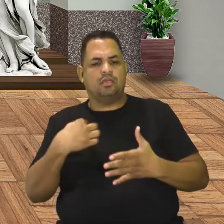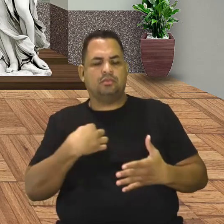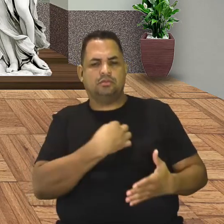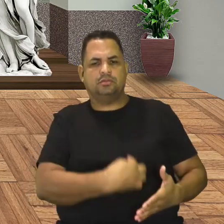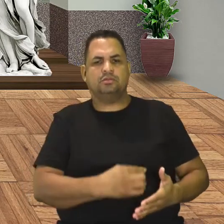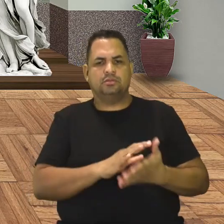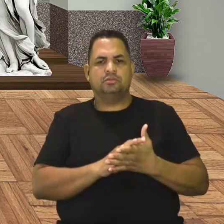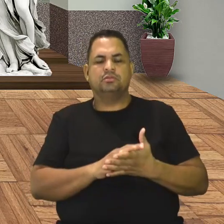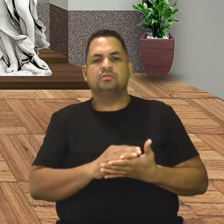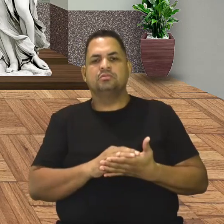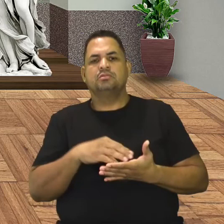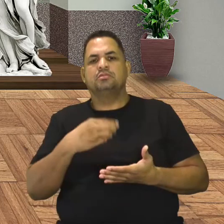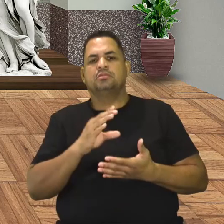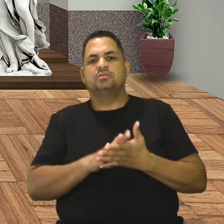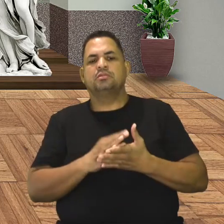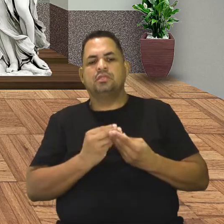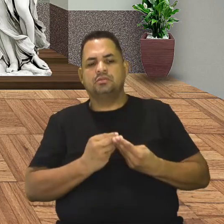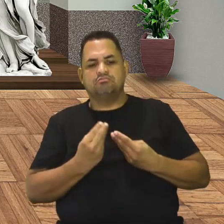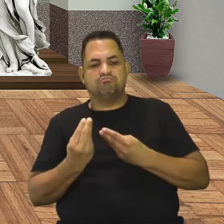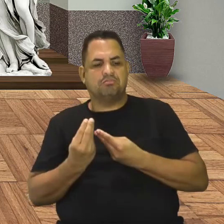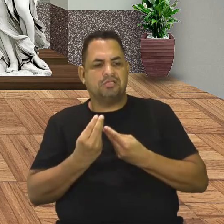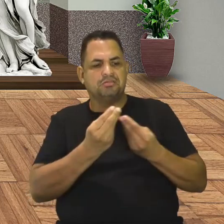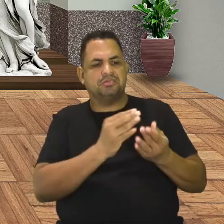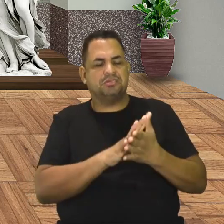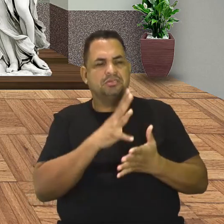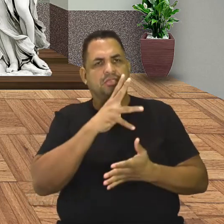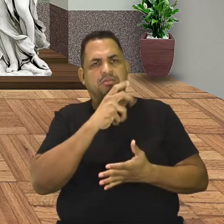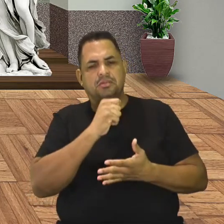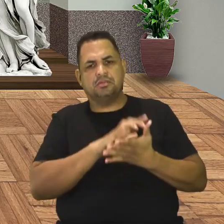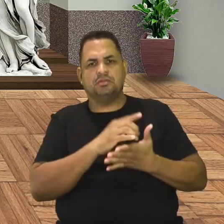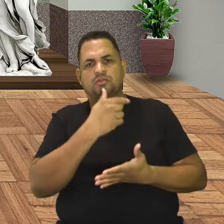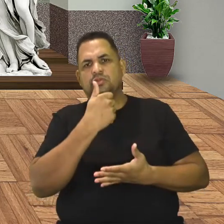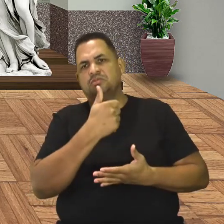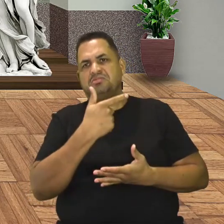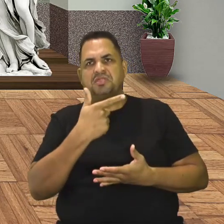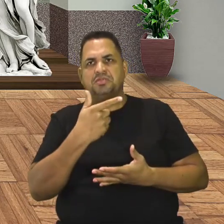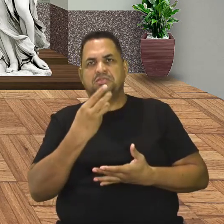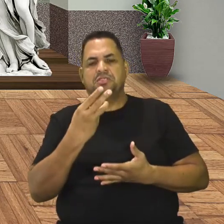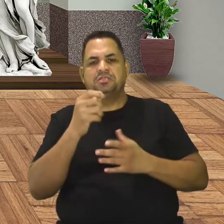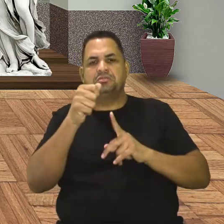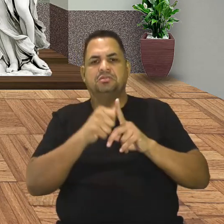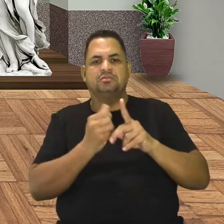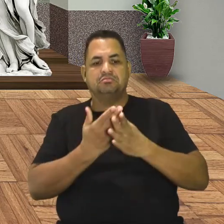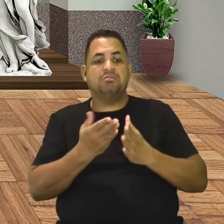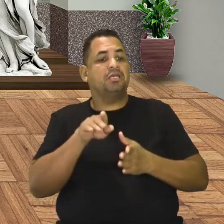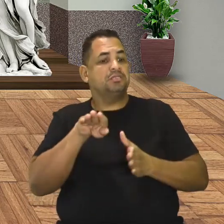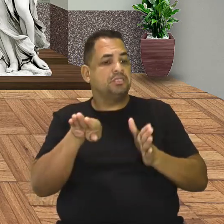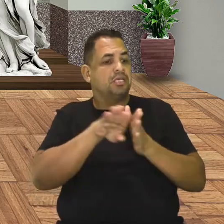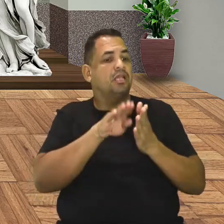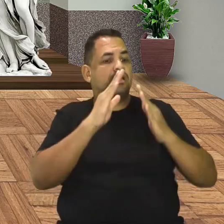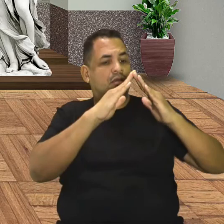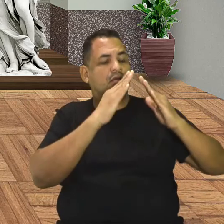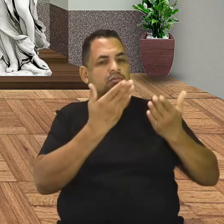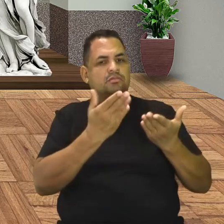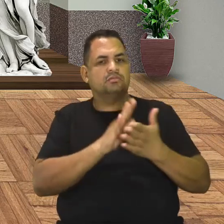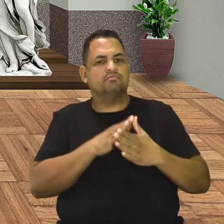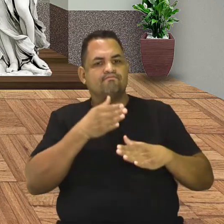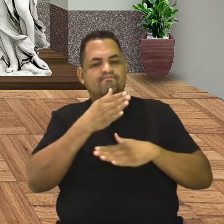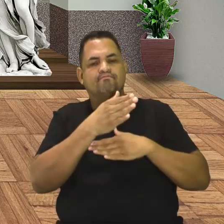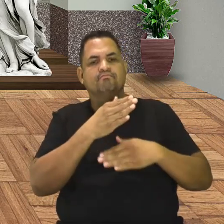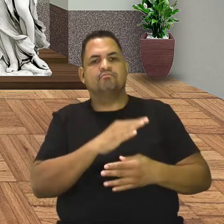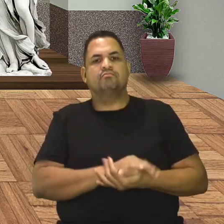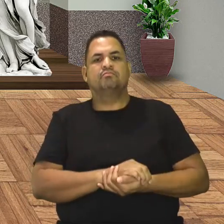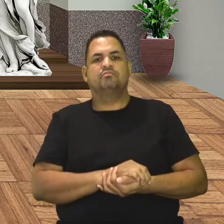China por site. Vai lhe entregar, demora um pouquinho, né? 2, 3 meses aí, mas chega na sua casa, diretamente